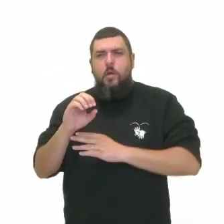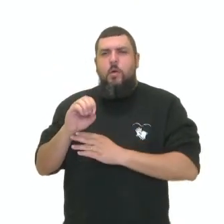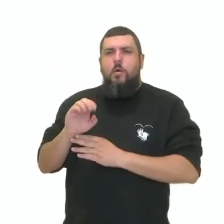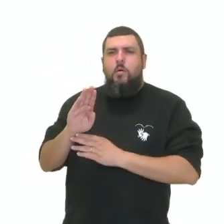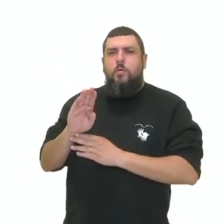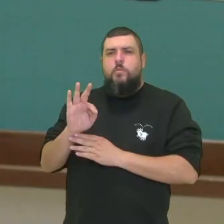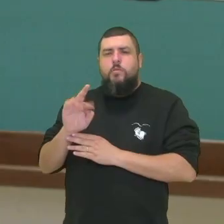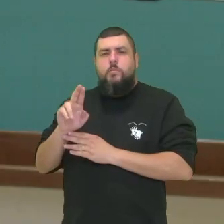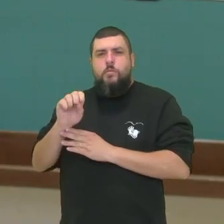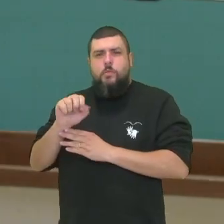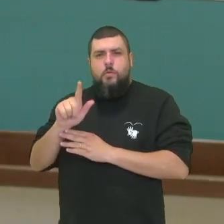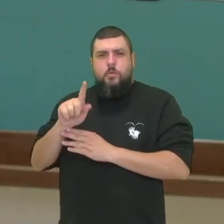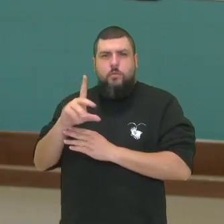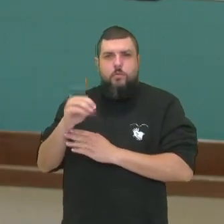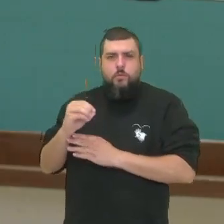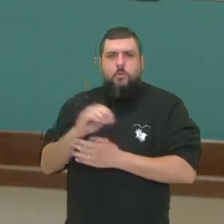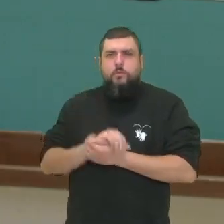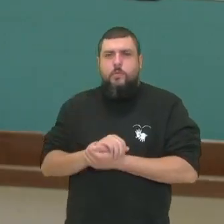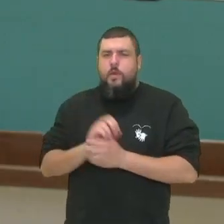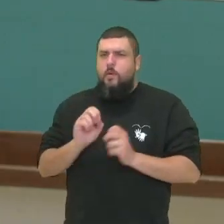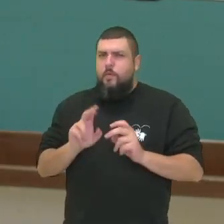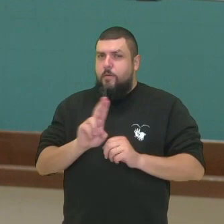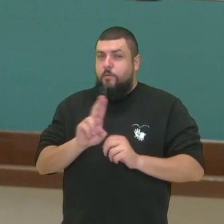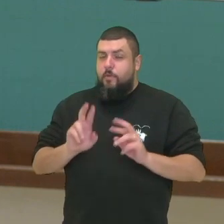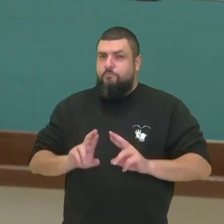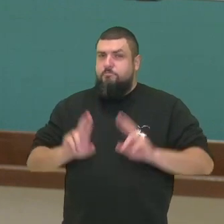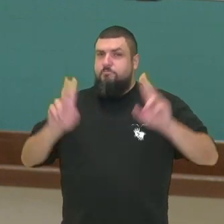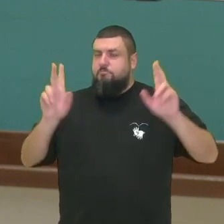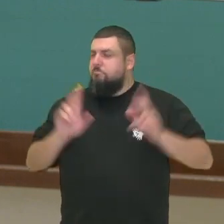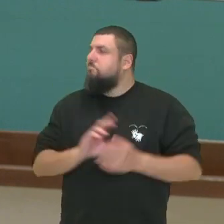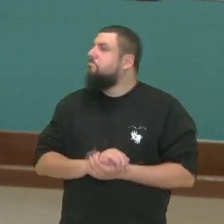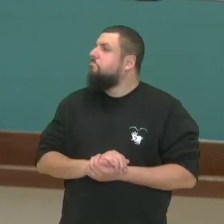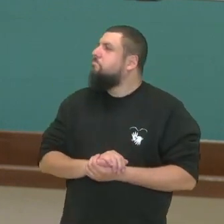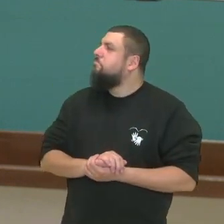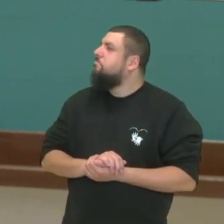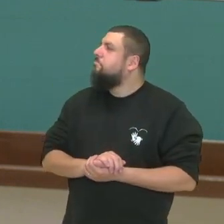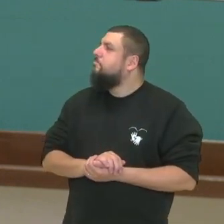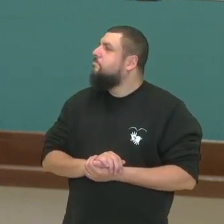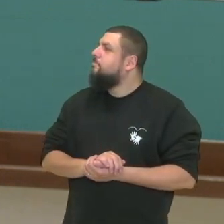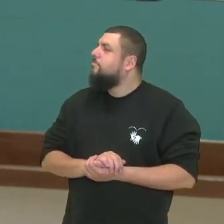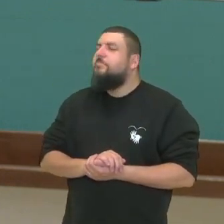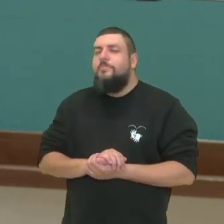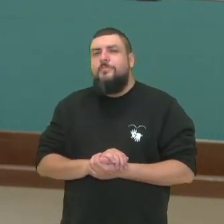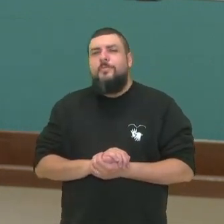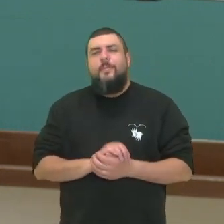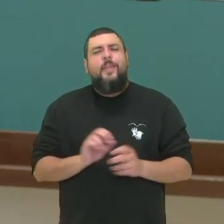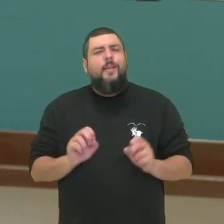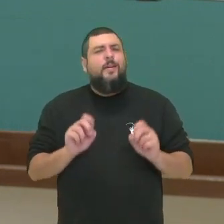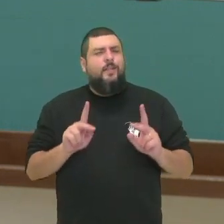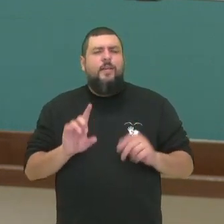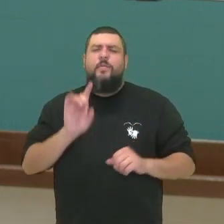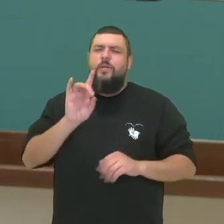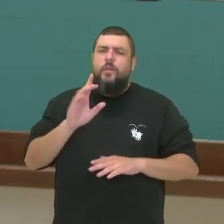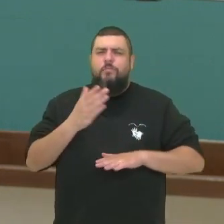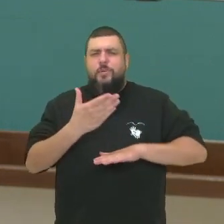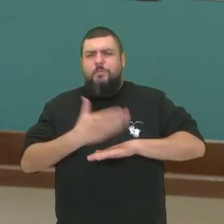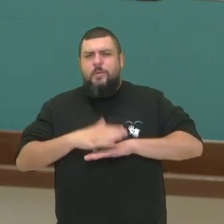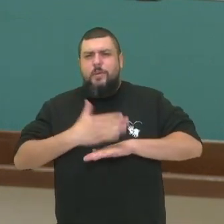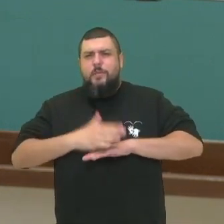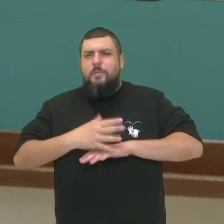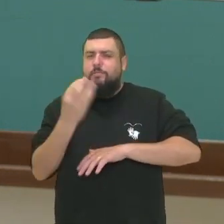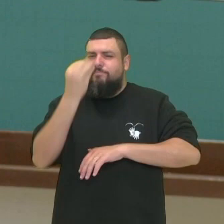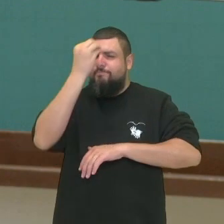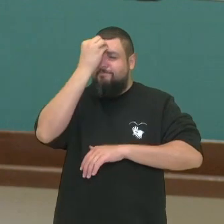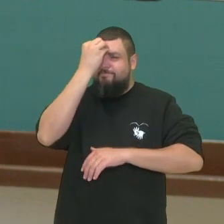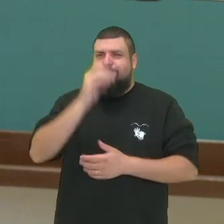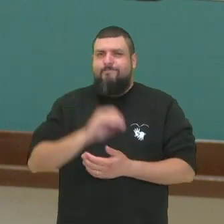chama obtusângulo, viu só? Tem uns nomes aí diferentes, né? O mais tranquilinho é o retângulo, né? Mas é só exercitando aí que você já pega o jeitinho e não esquece,